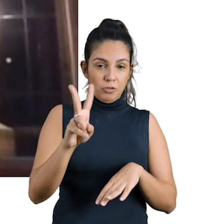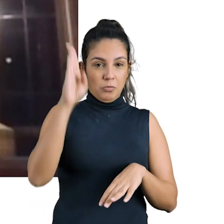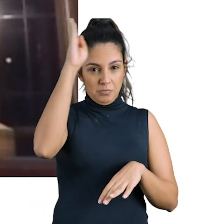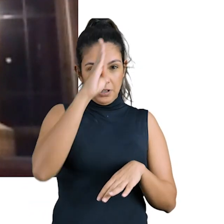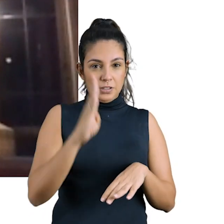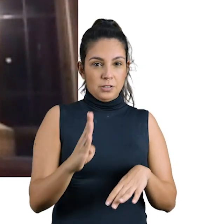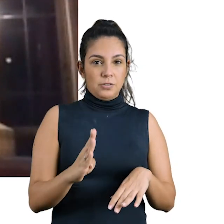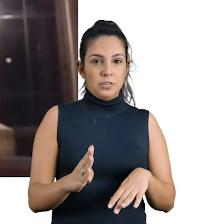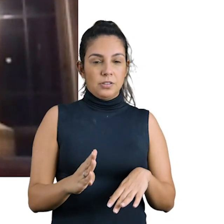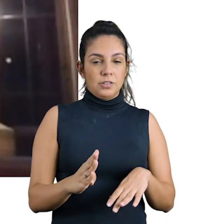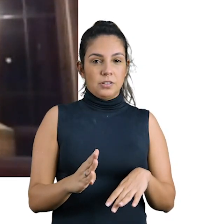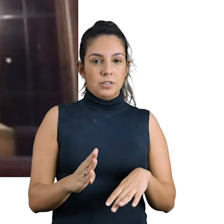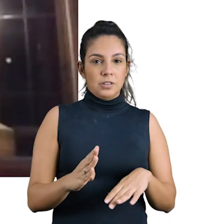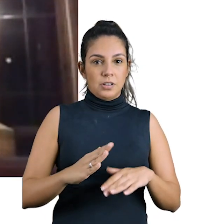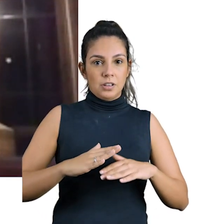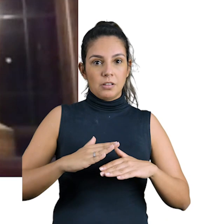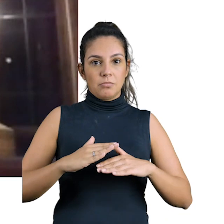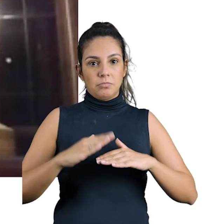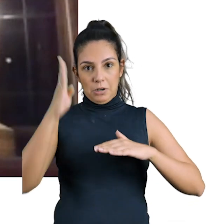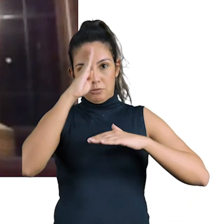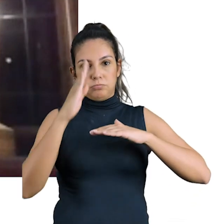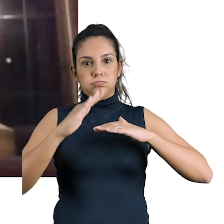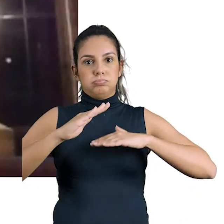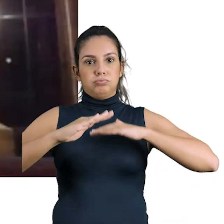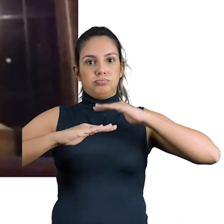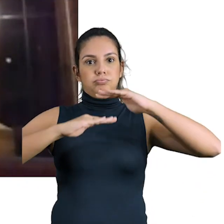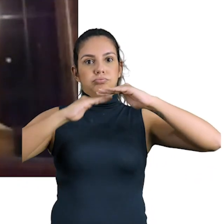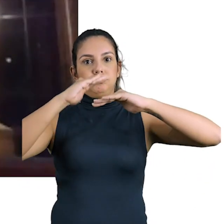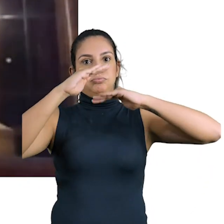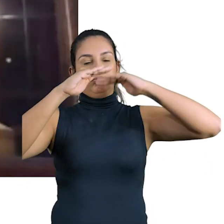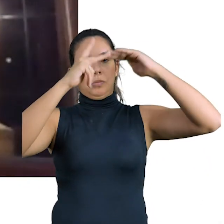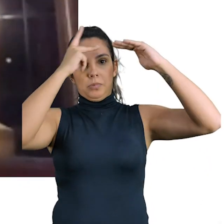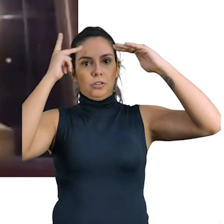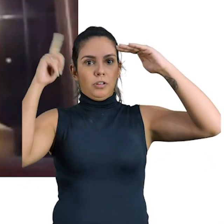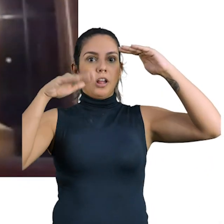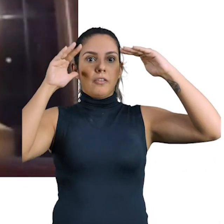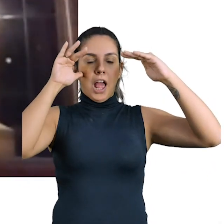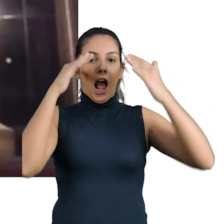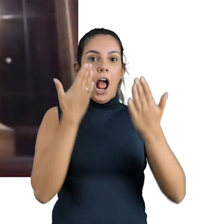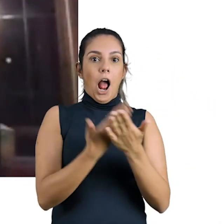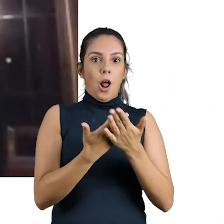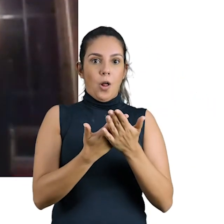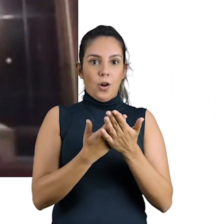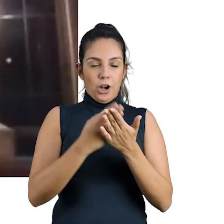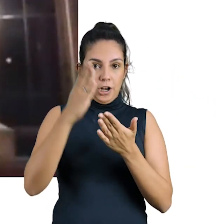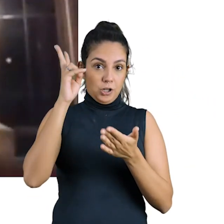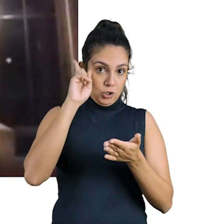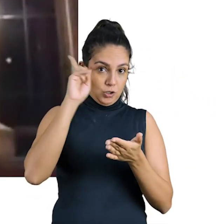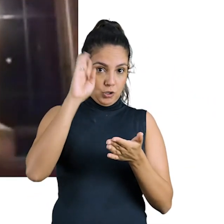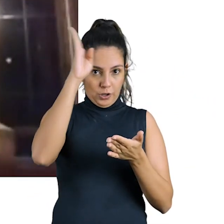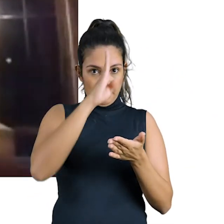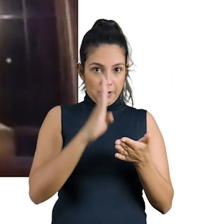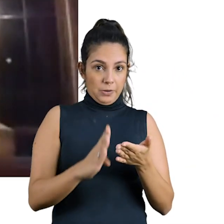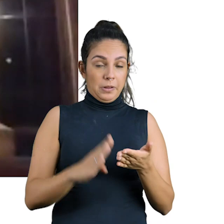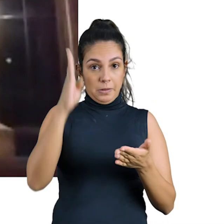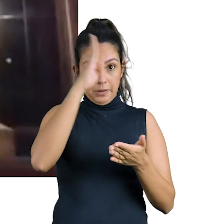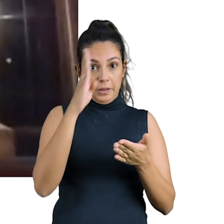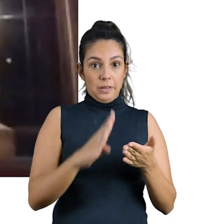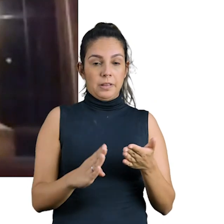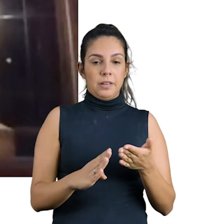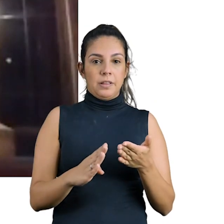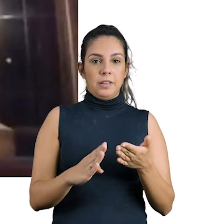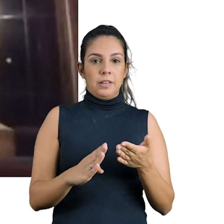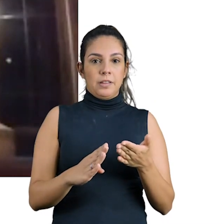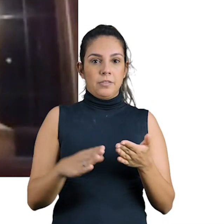né? Eu há muitos anos dou aula lá e eu vi o Brasil crescer, né? Assim, as pessoas vinham assistir a minha